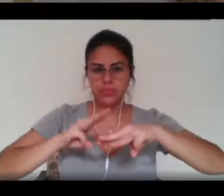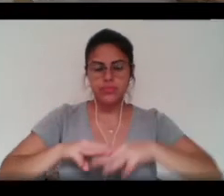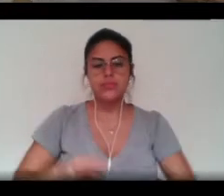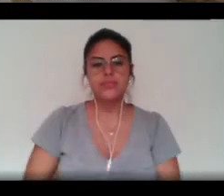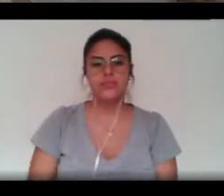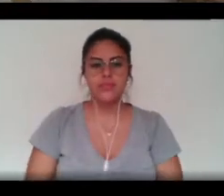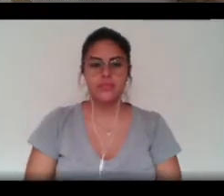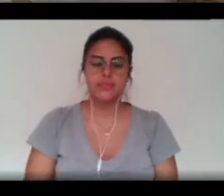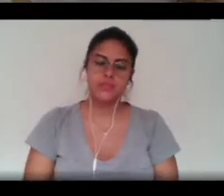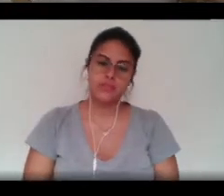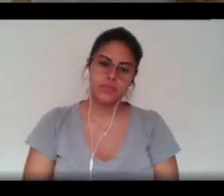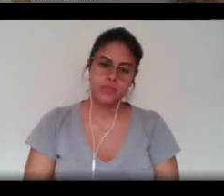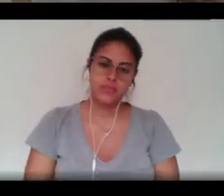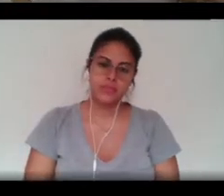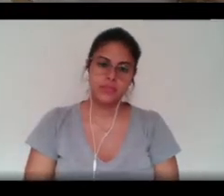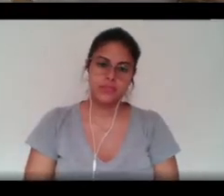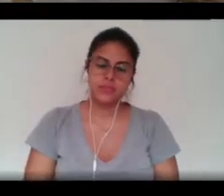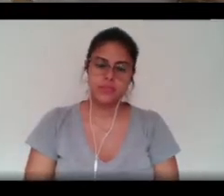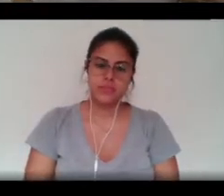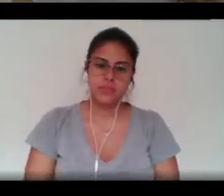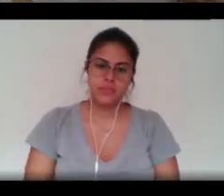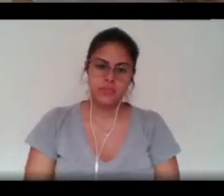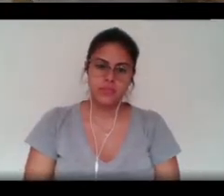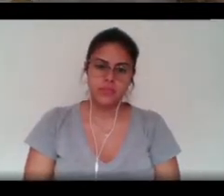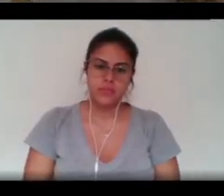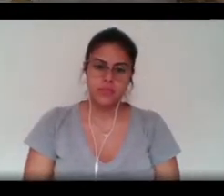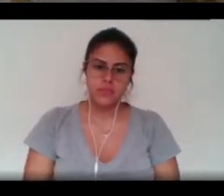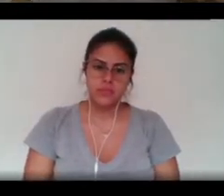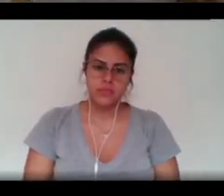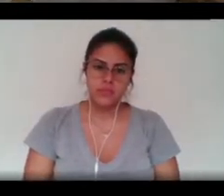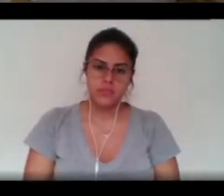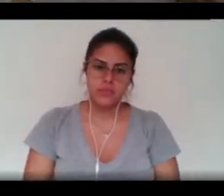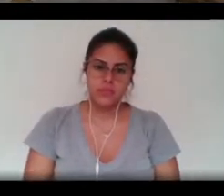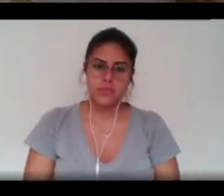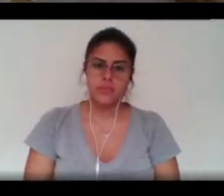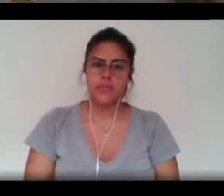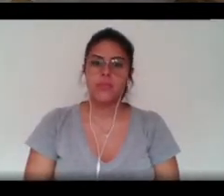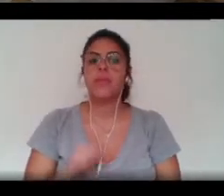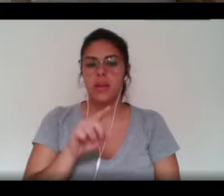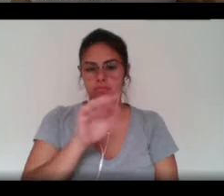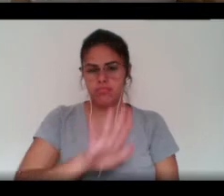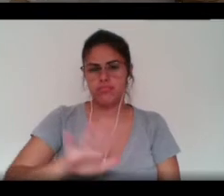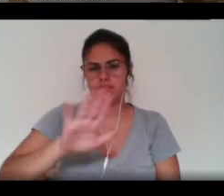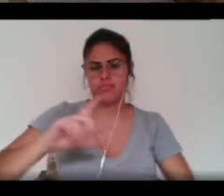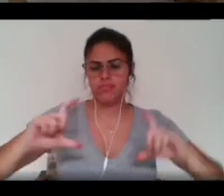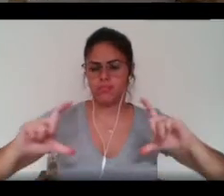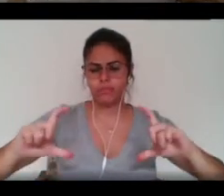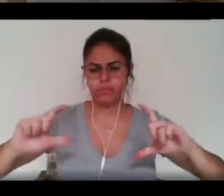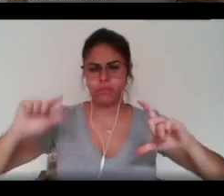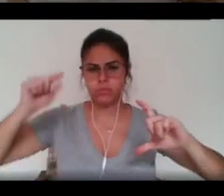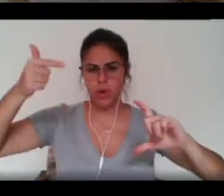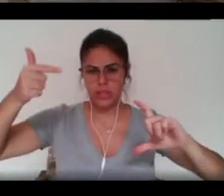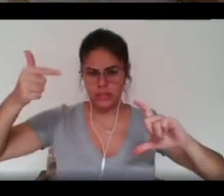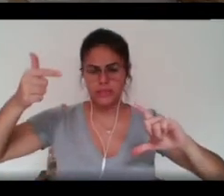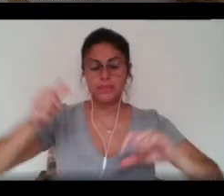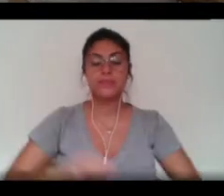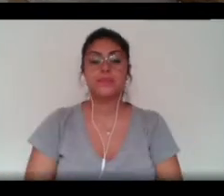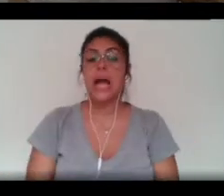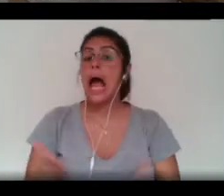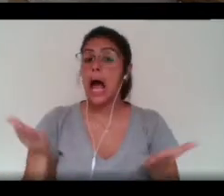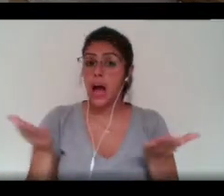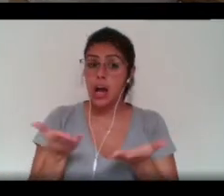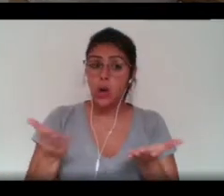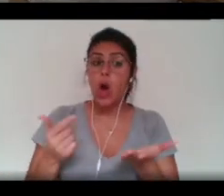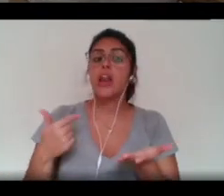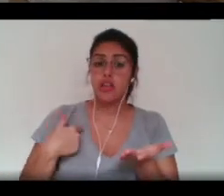quadrado, GT0 menos V0. Isso aqui está ao quadrado, está tudo ao quadrado também. Então, agora é o seguinte, eu